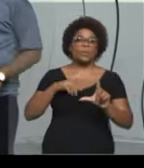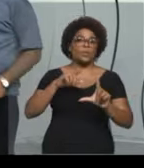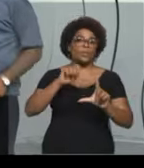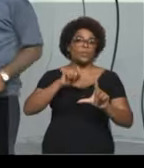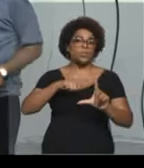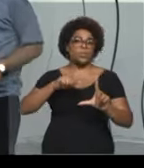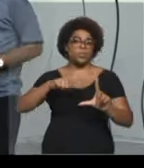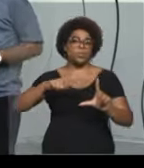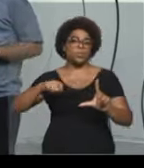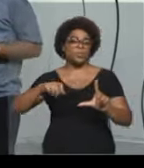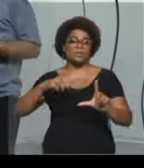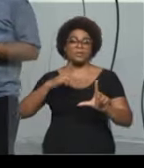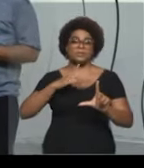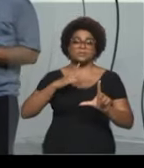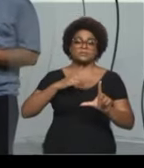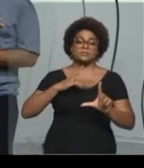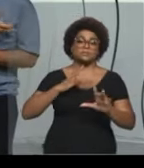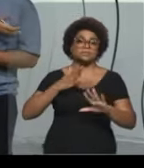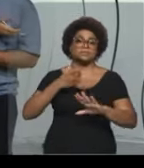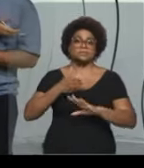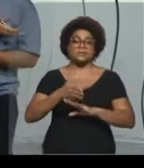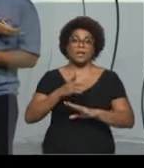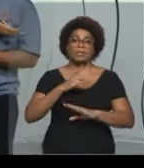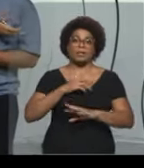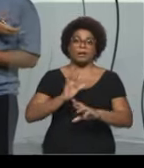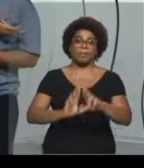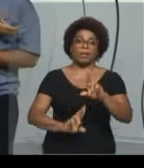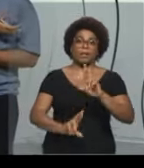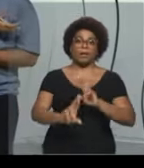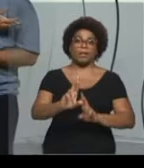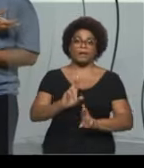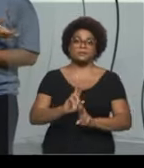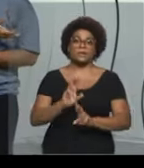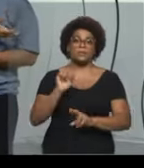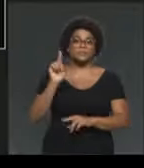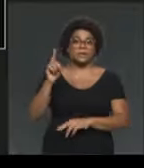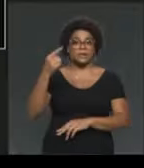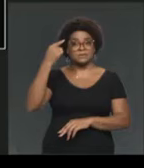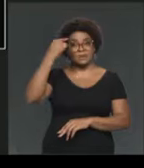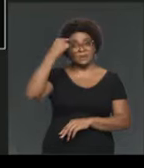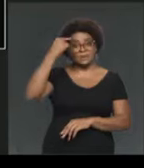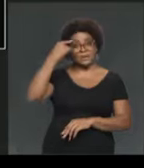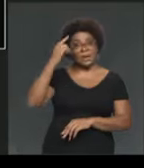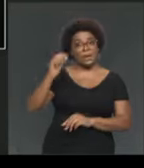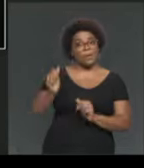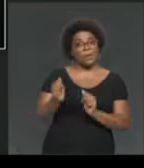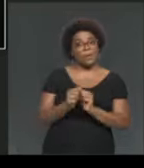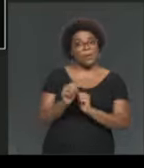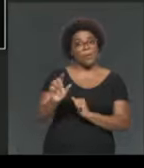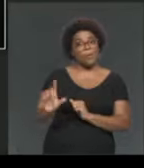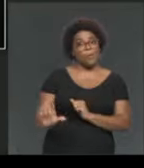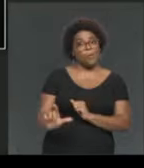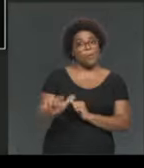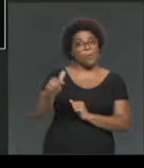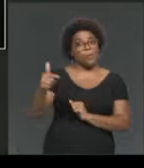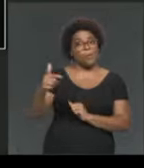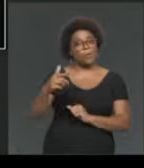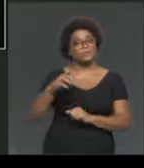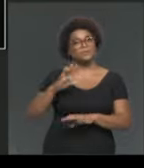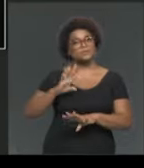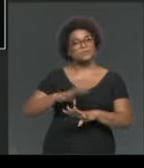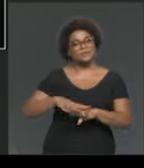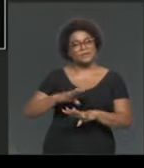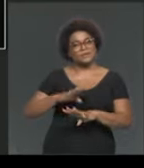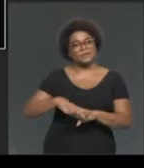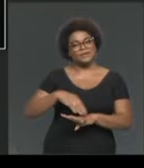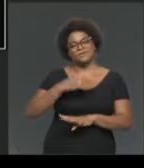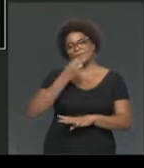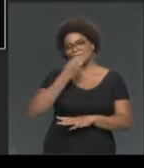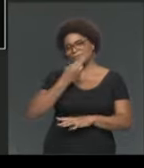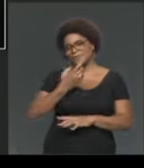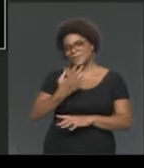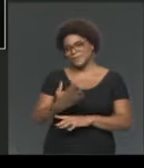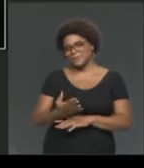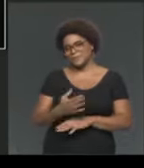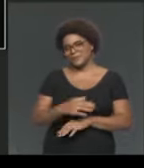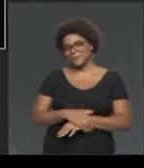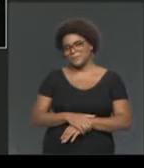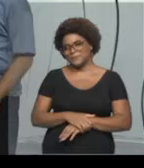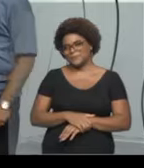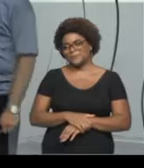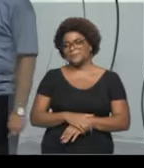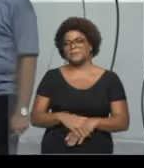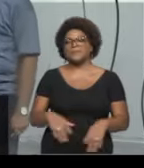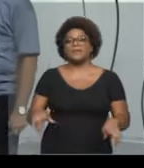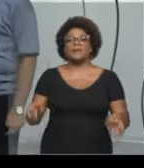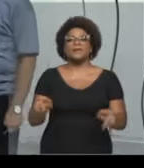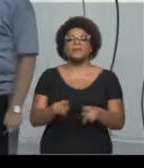relacionar essa ideia com outras ideias da matemática que são úteis. E assim como nós temos a progressão aritmética, nós